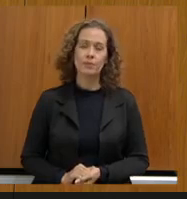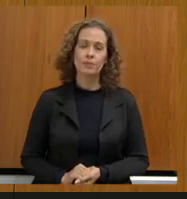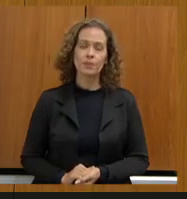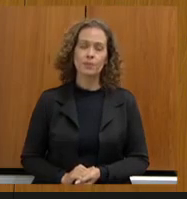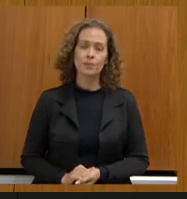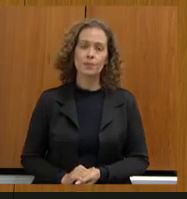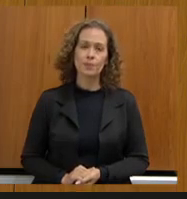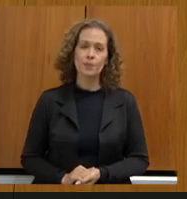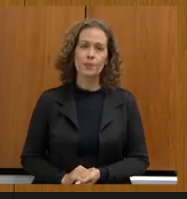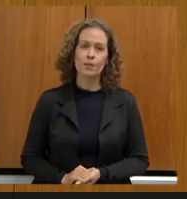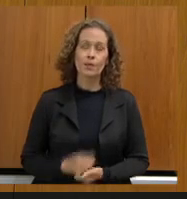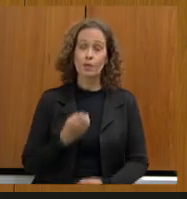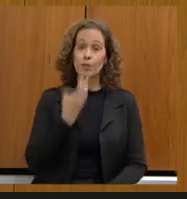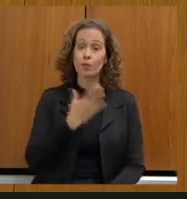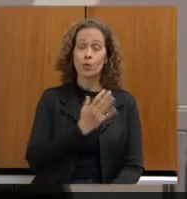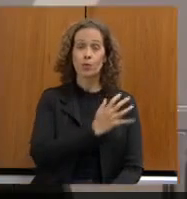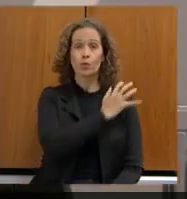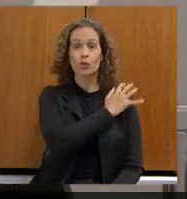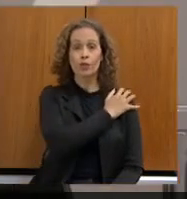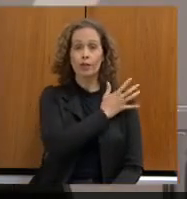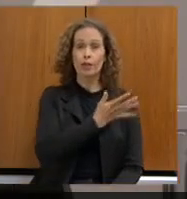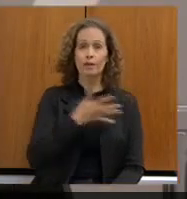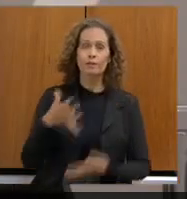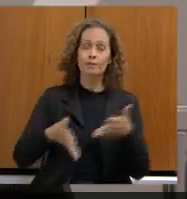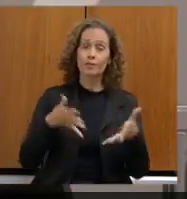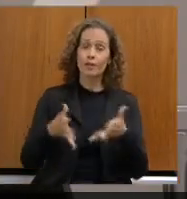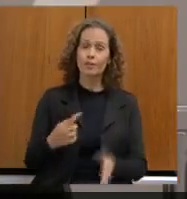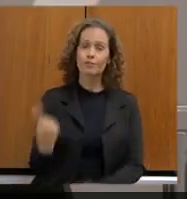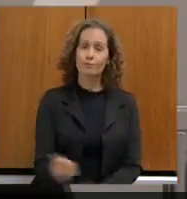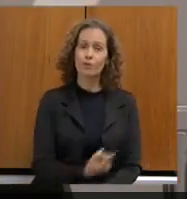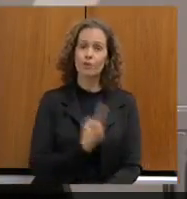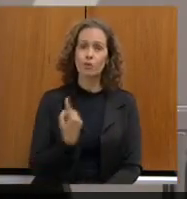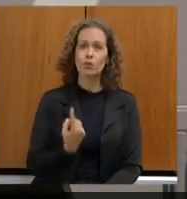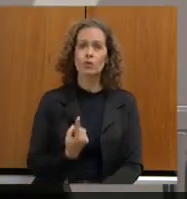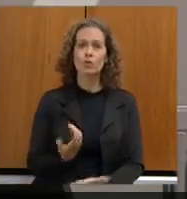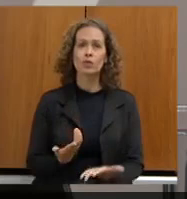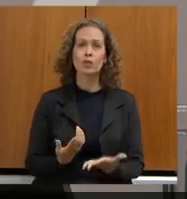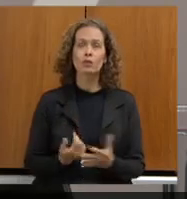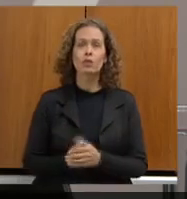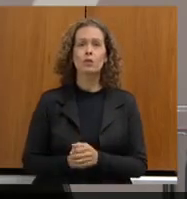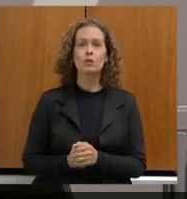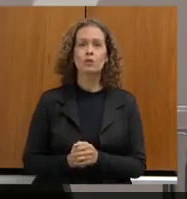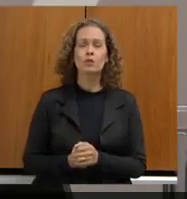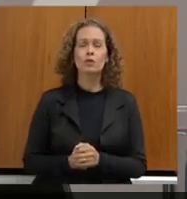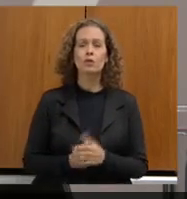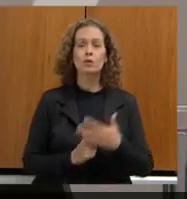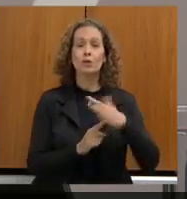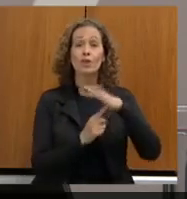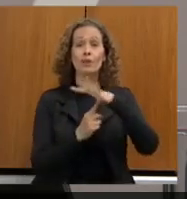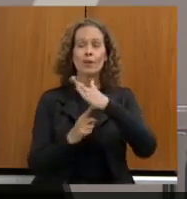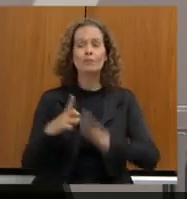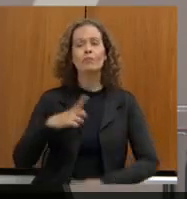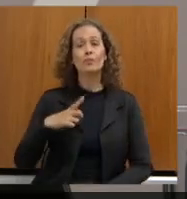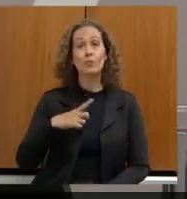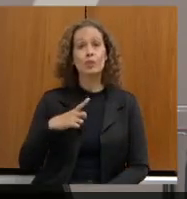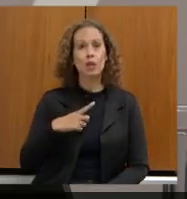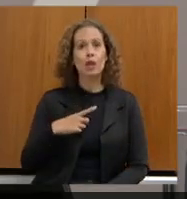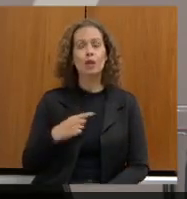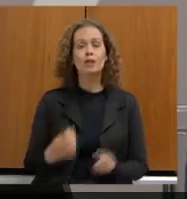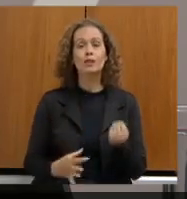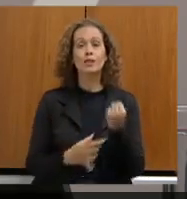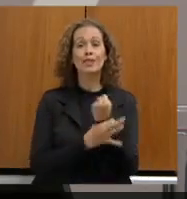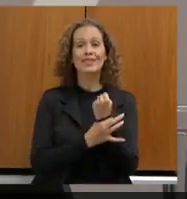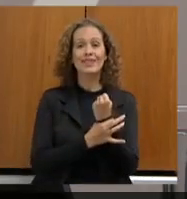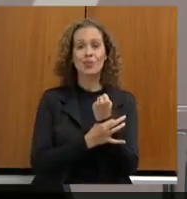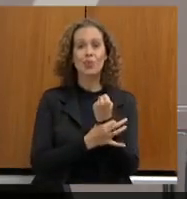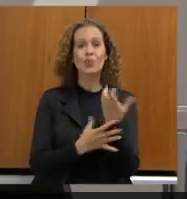ah ah que bom Coronel falando ali com a gente que o helicóptero felizmente é segurado Tomara que assegura